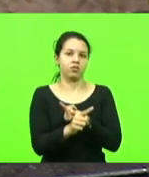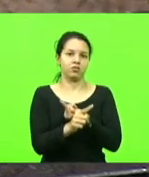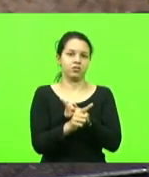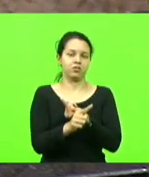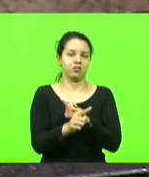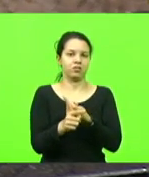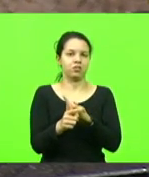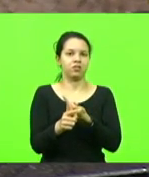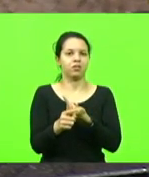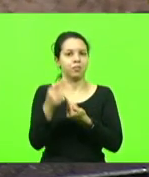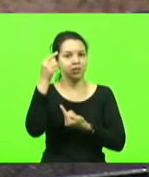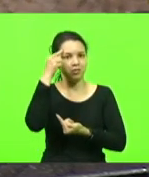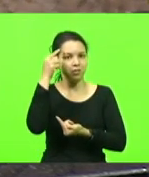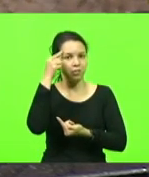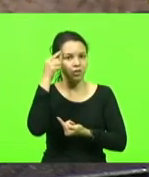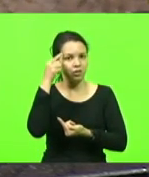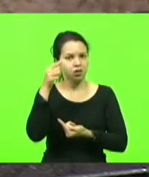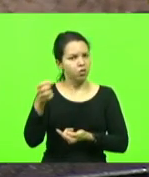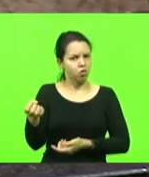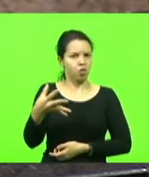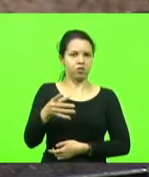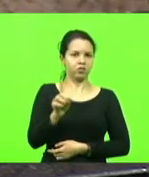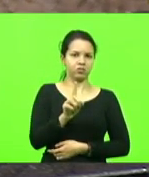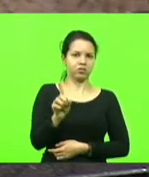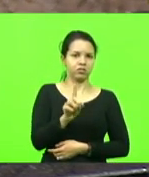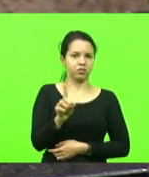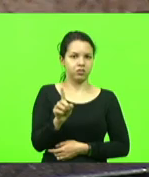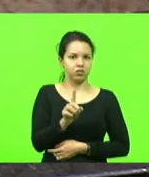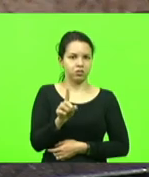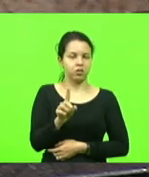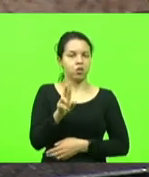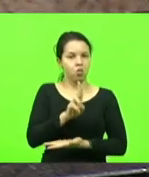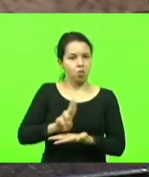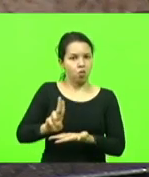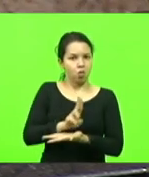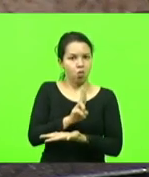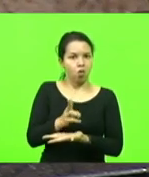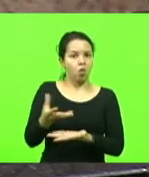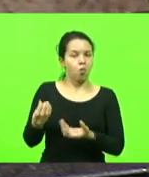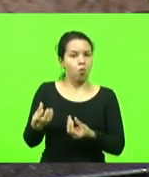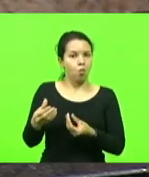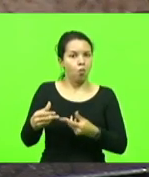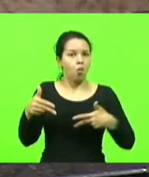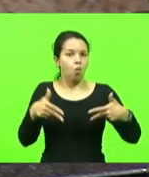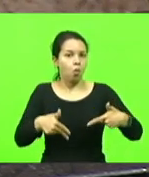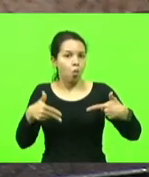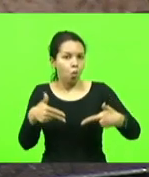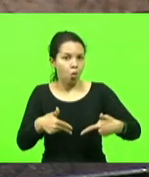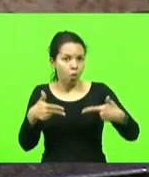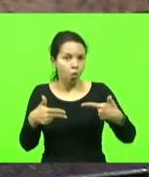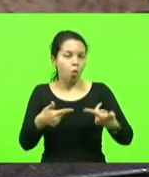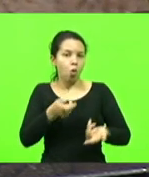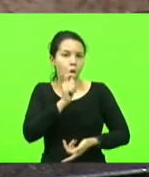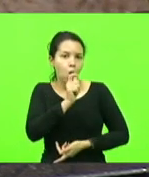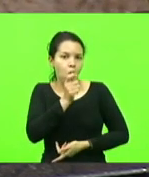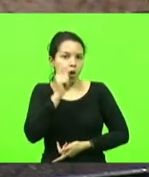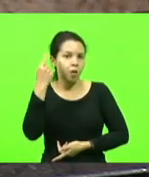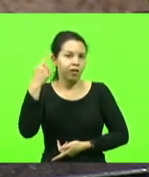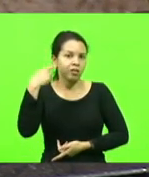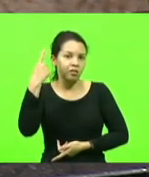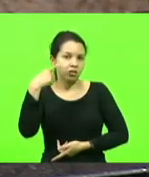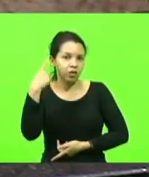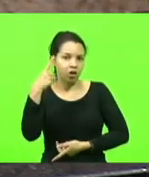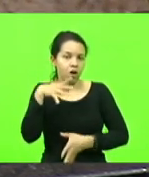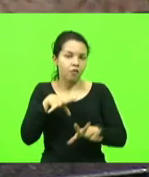novidade que a universidade pública está cheia de militonto, drogado, retardado lá, que se